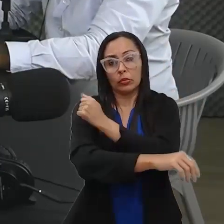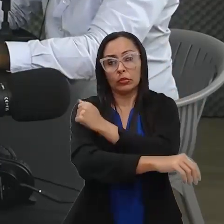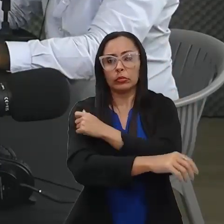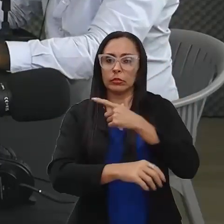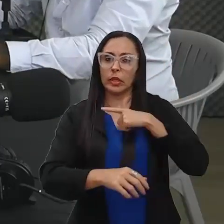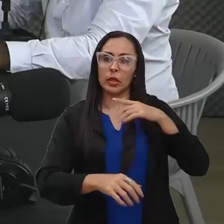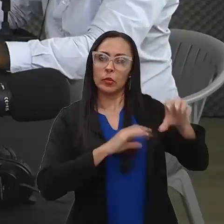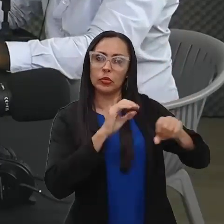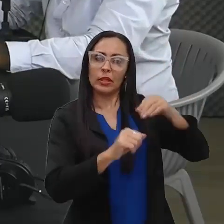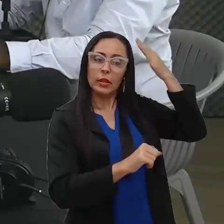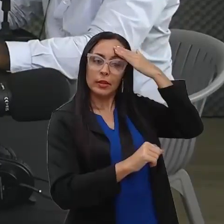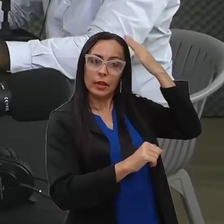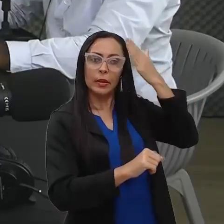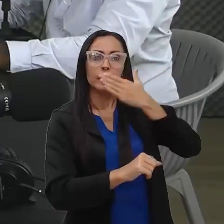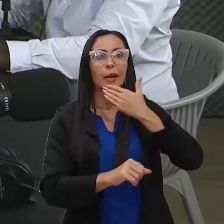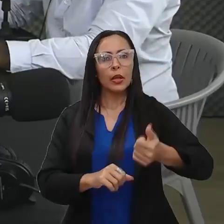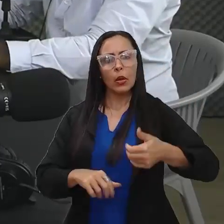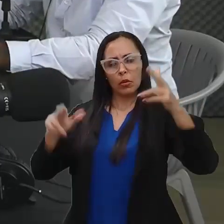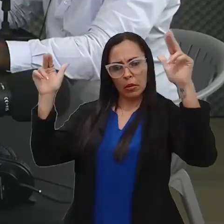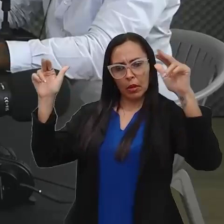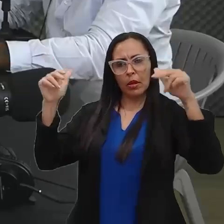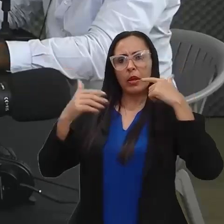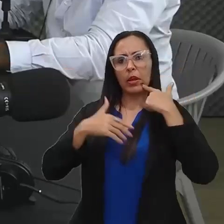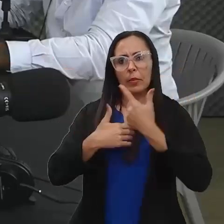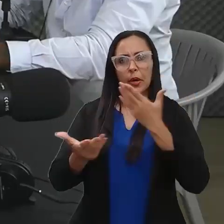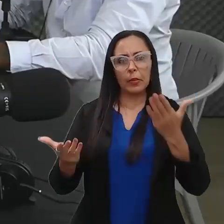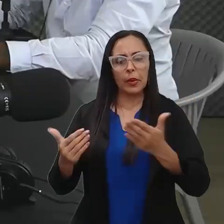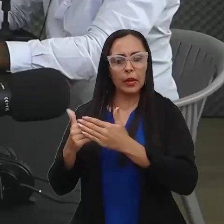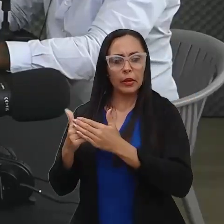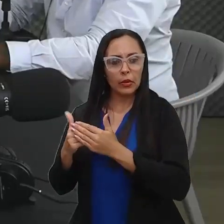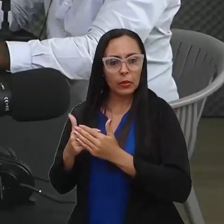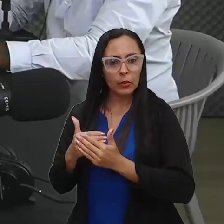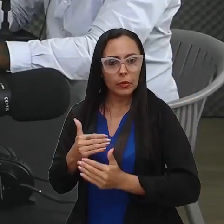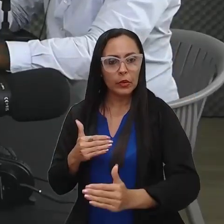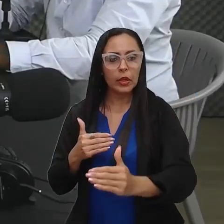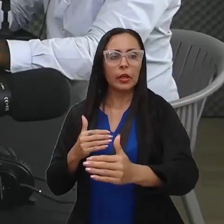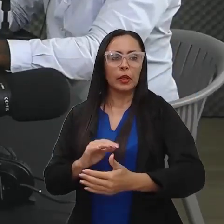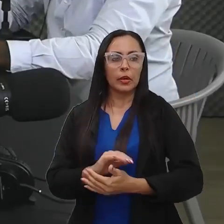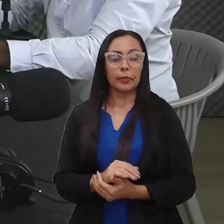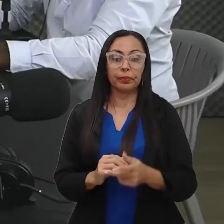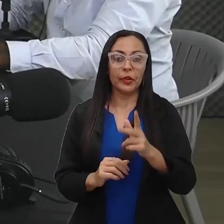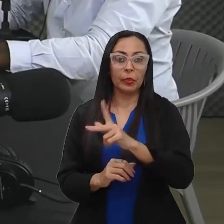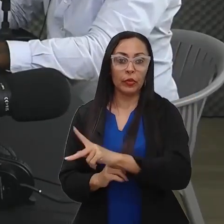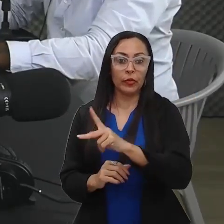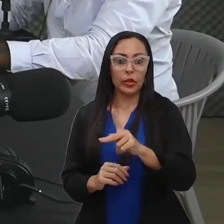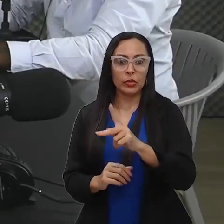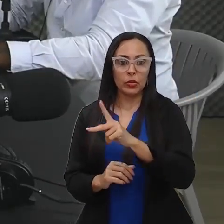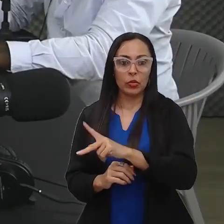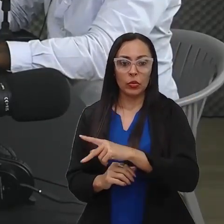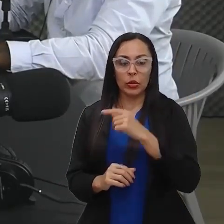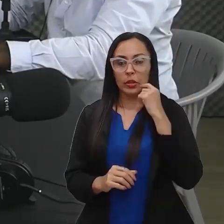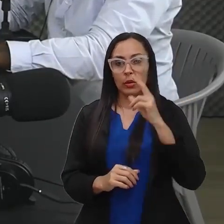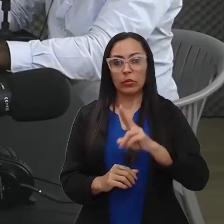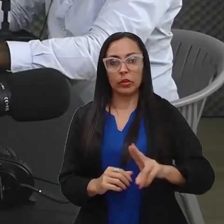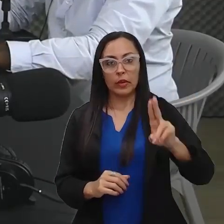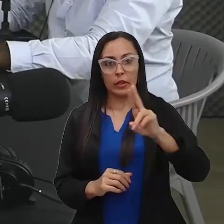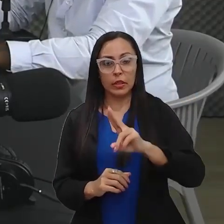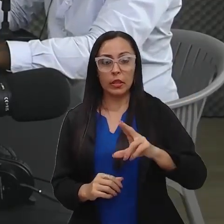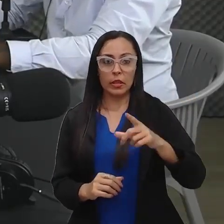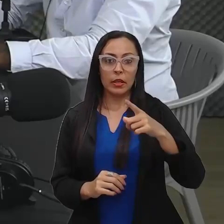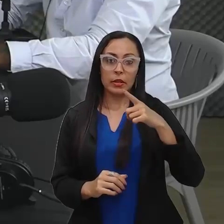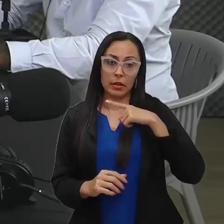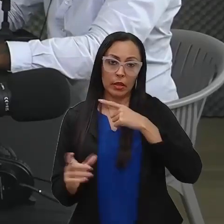buscado compreender melhor o tema, compreender melhor as nuances para poder atuar, professores e professoras nas universidades